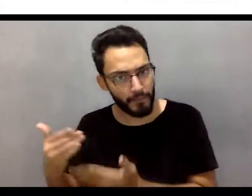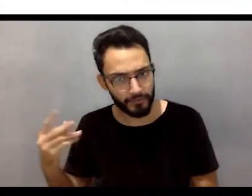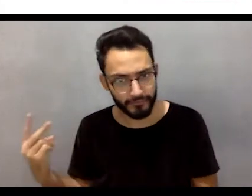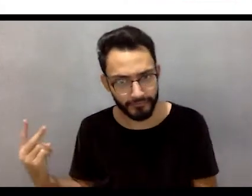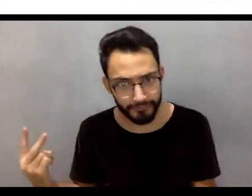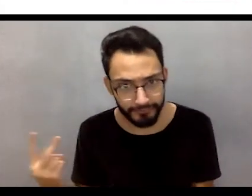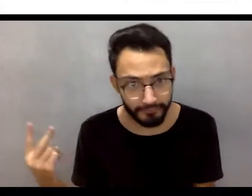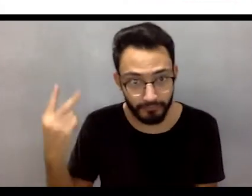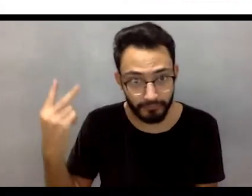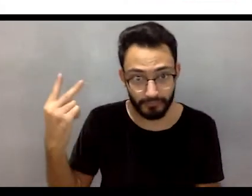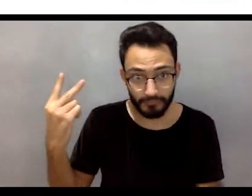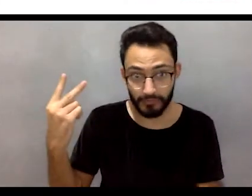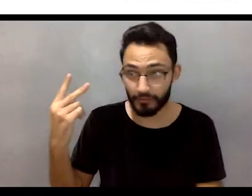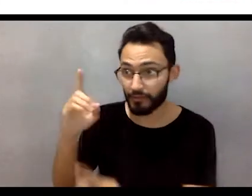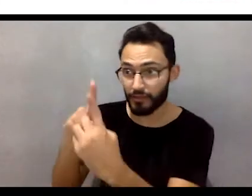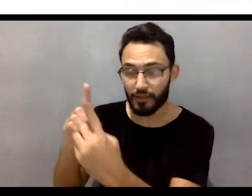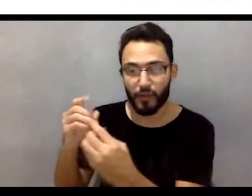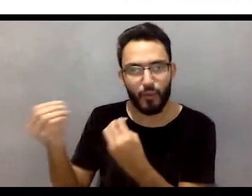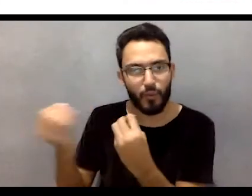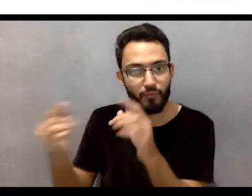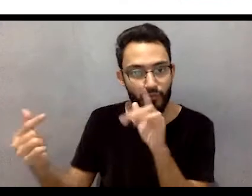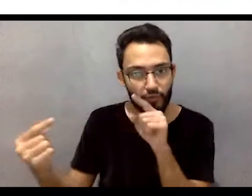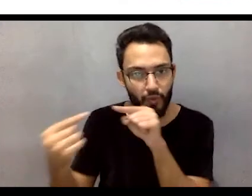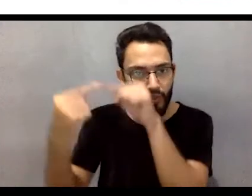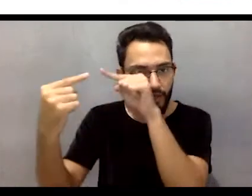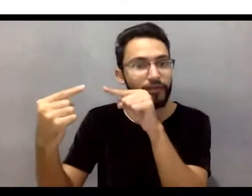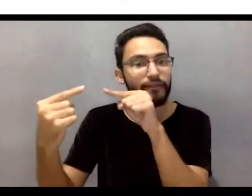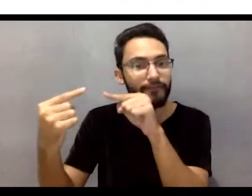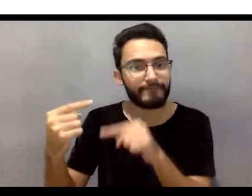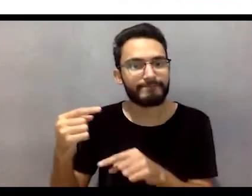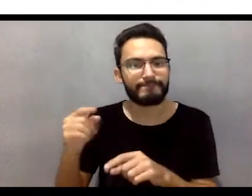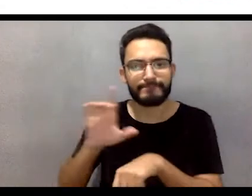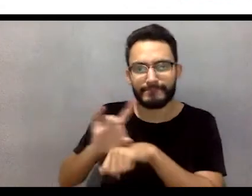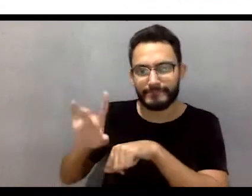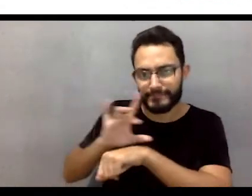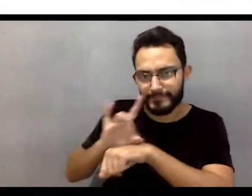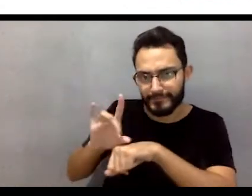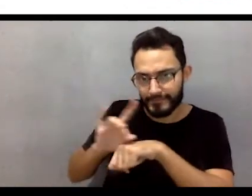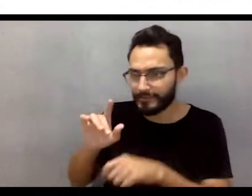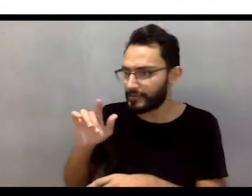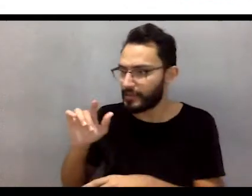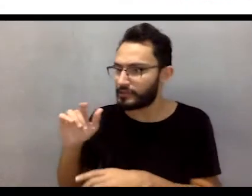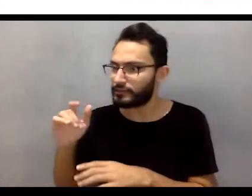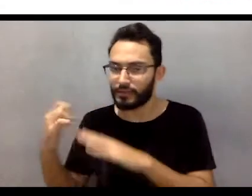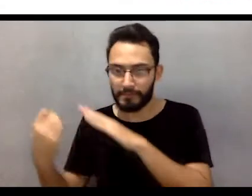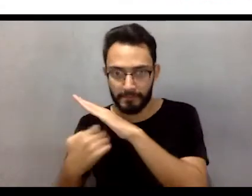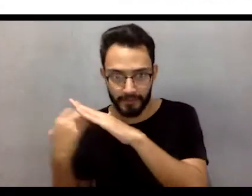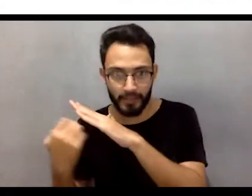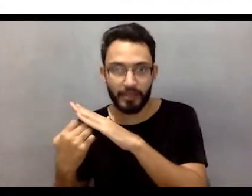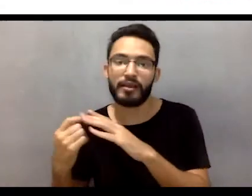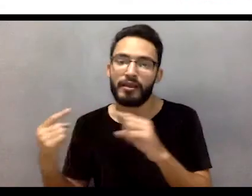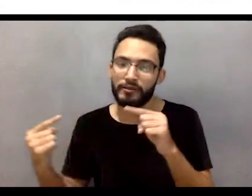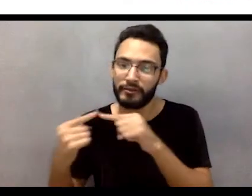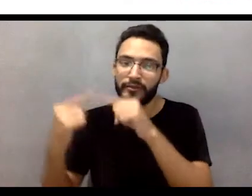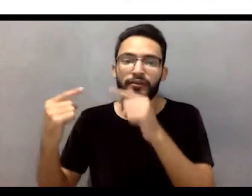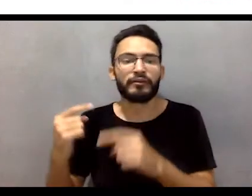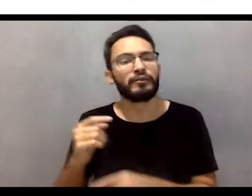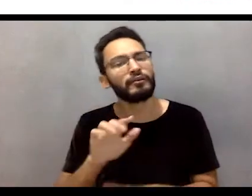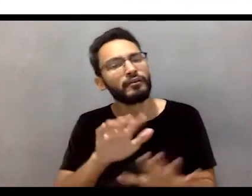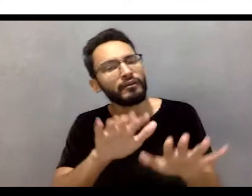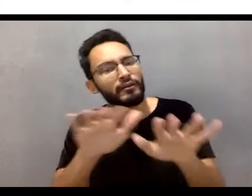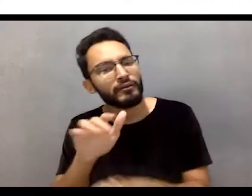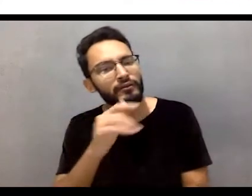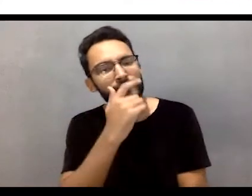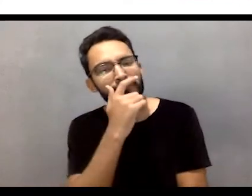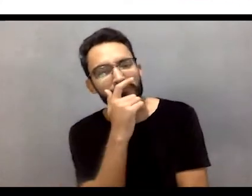para o cliente, como ele se conecta exatamente na estratégia da empresa. Mas o que, que